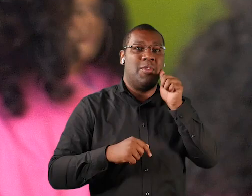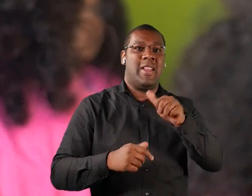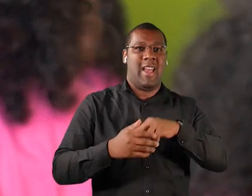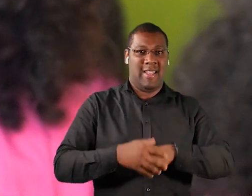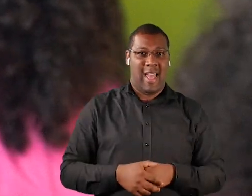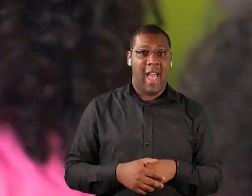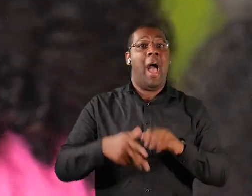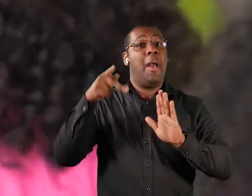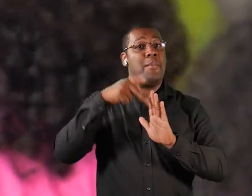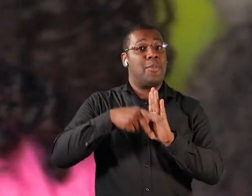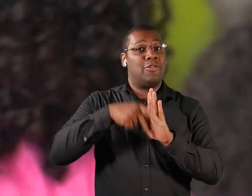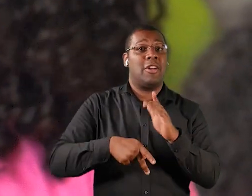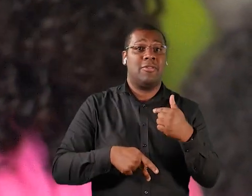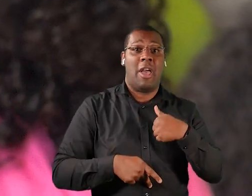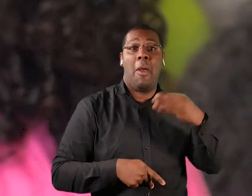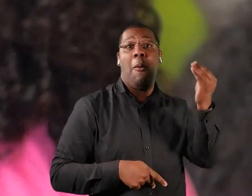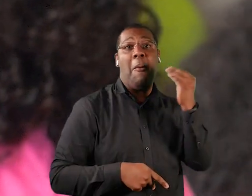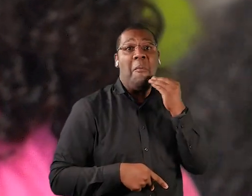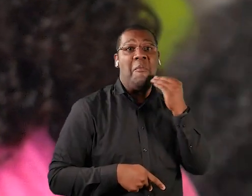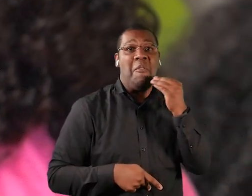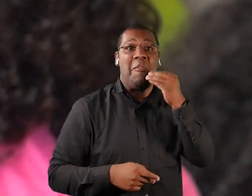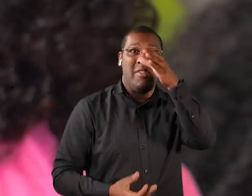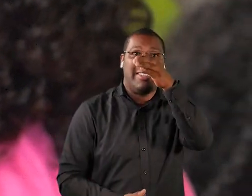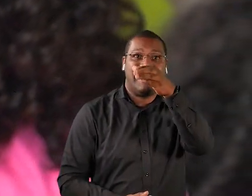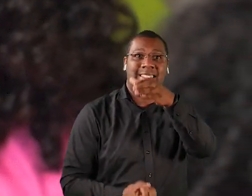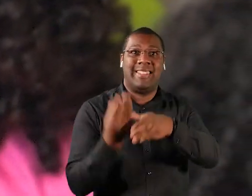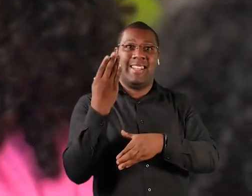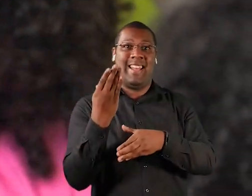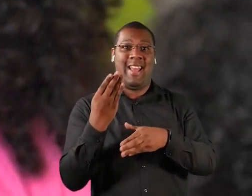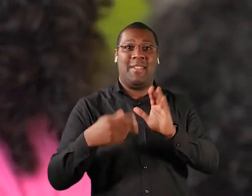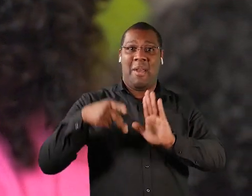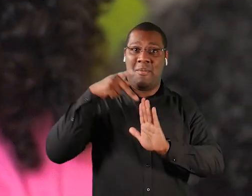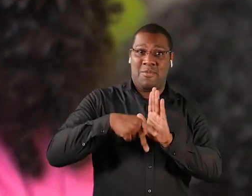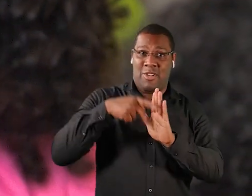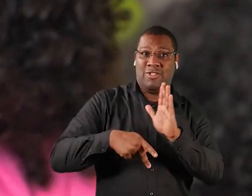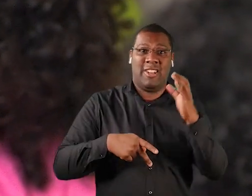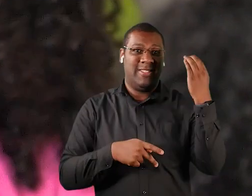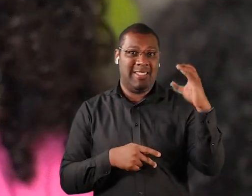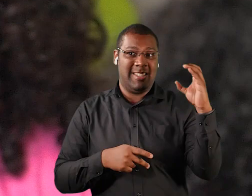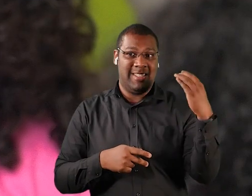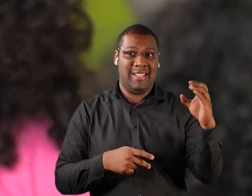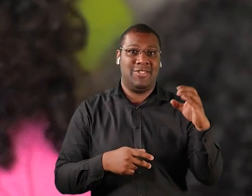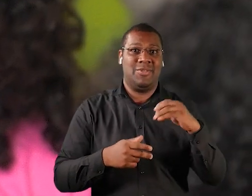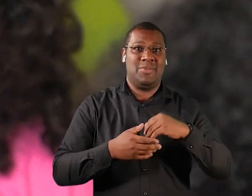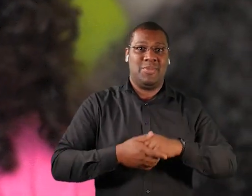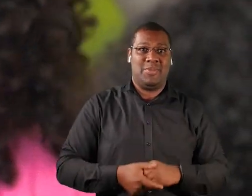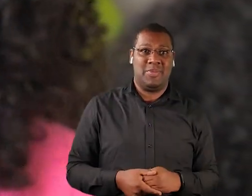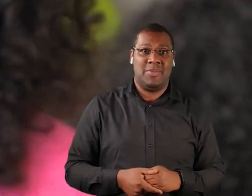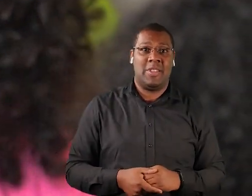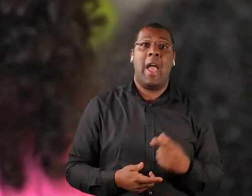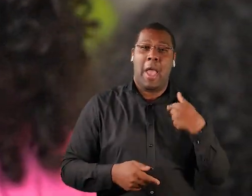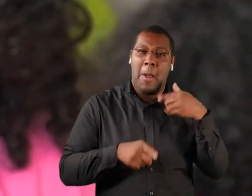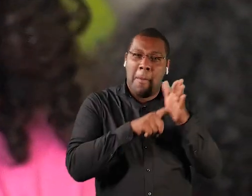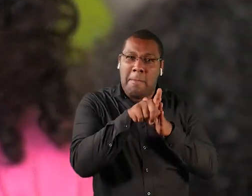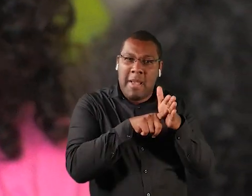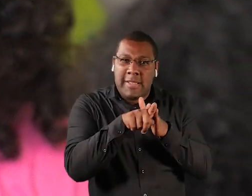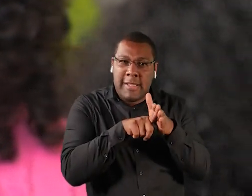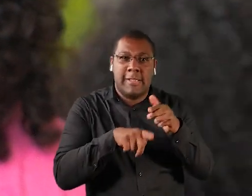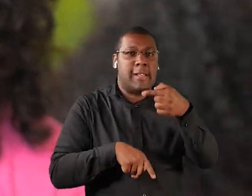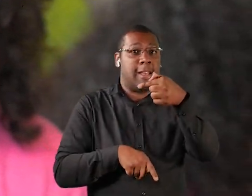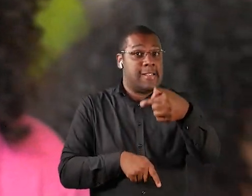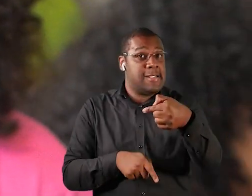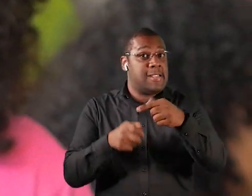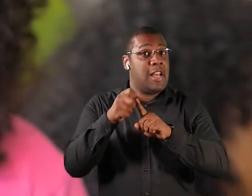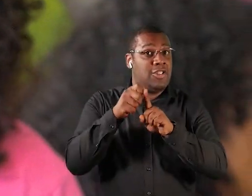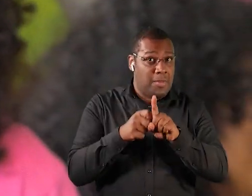partir desse projeto eu tive a oportunidade de criar um projeto de iniciação científica. Fiz a minha pesquisa durante